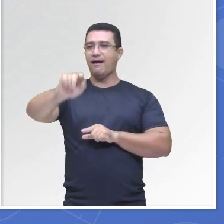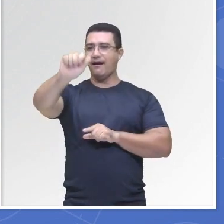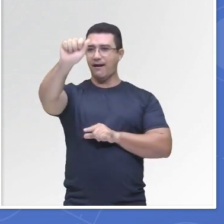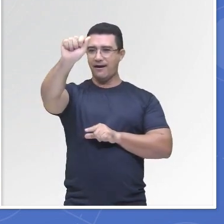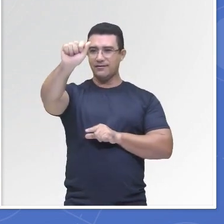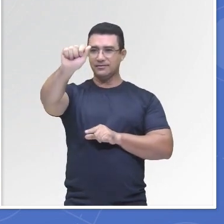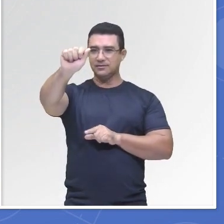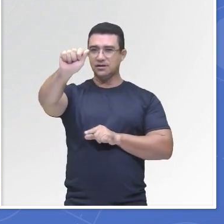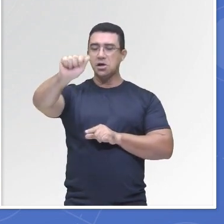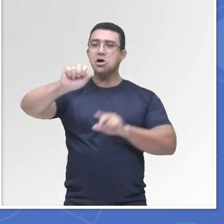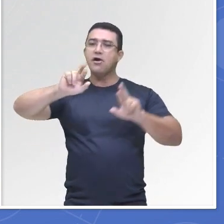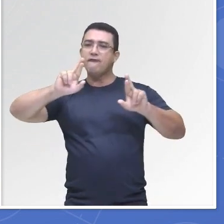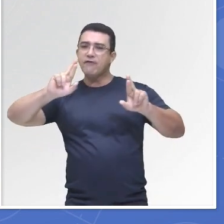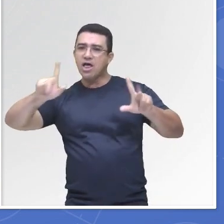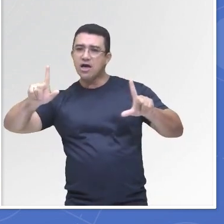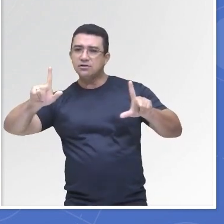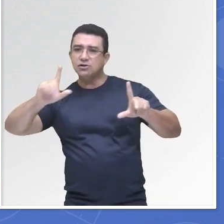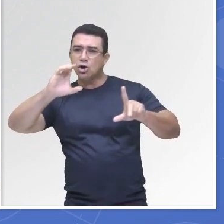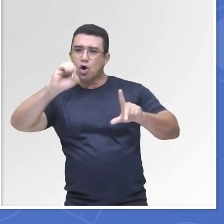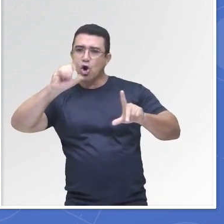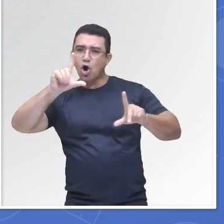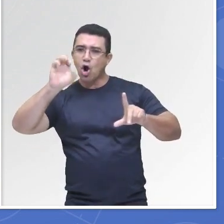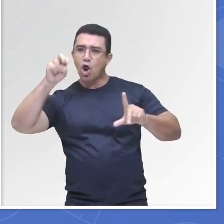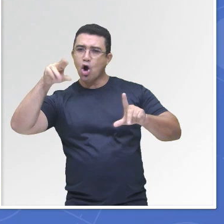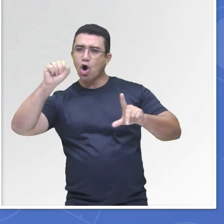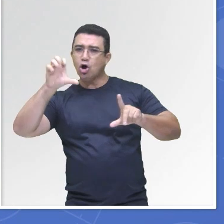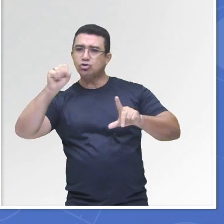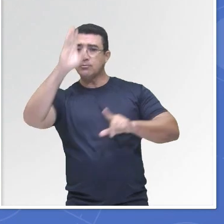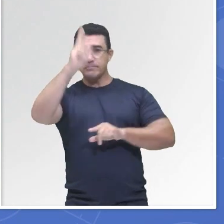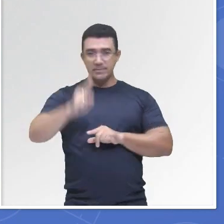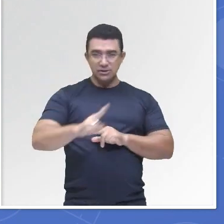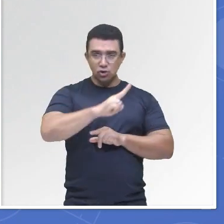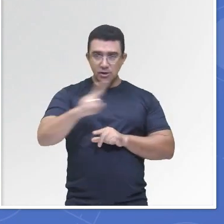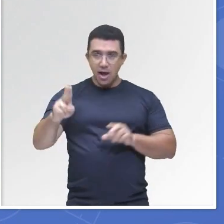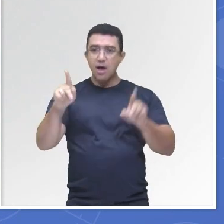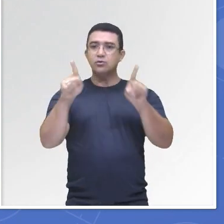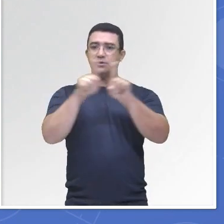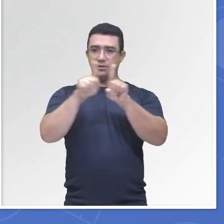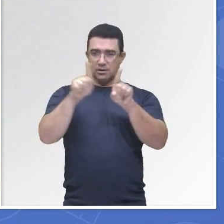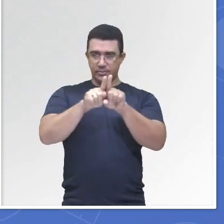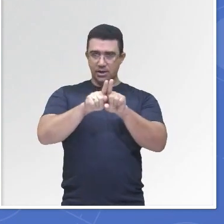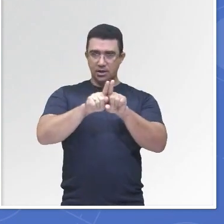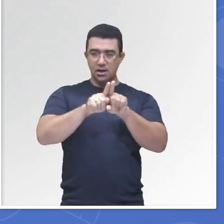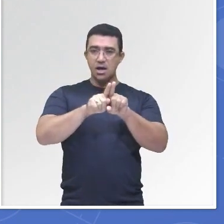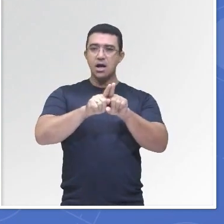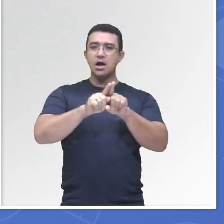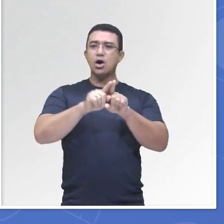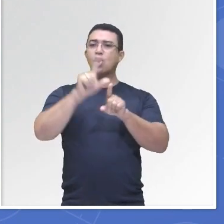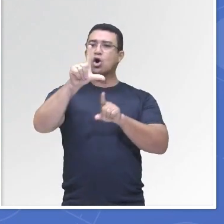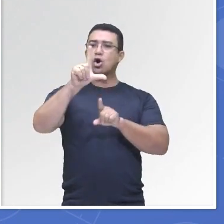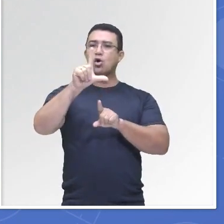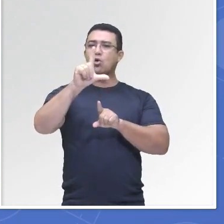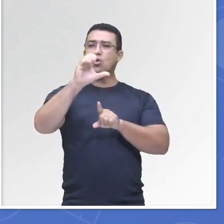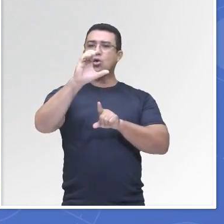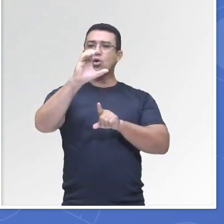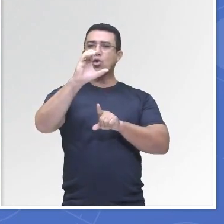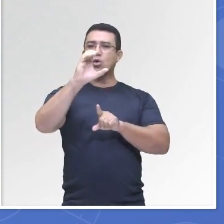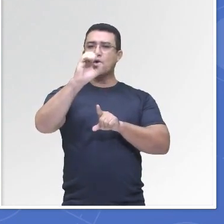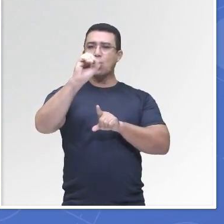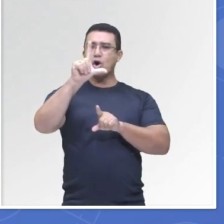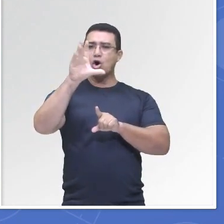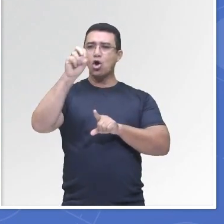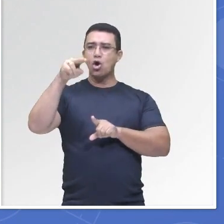essa diferença entre os missionários e os colonos leigos. Inclusive, quem faz parte dos grupos